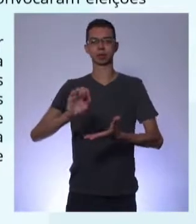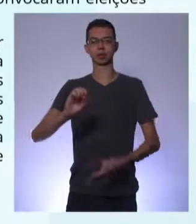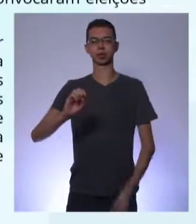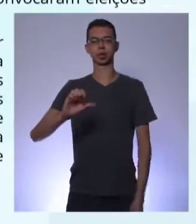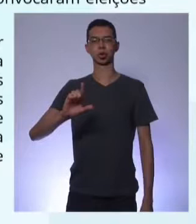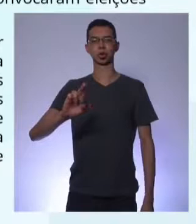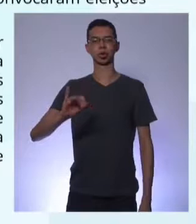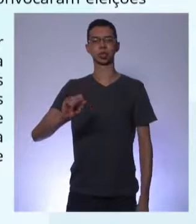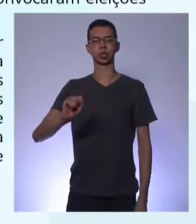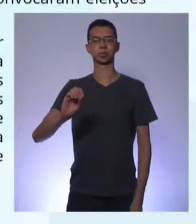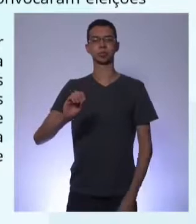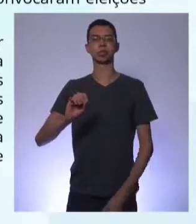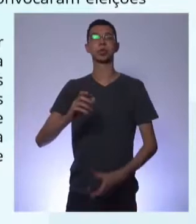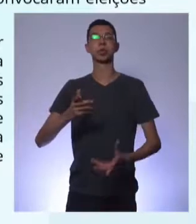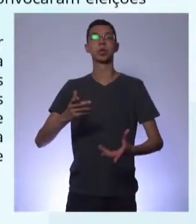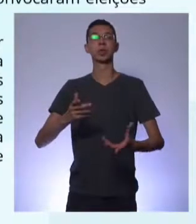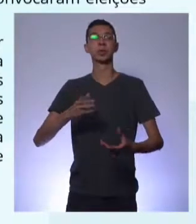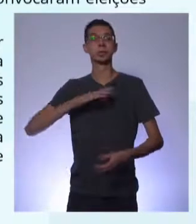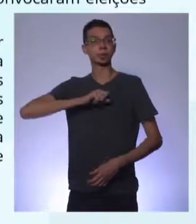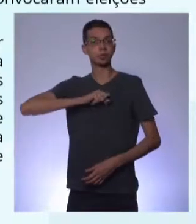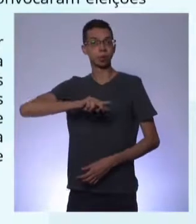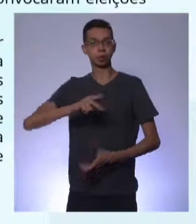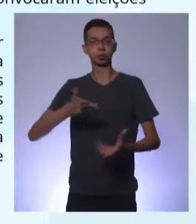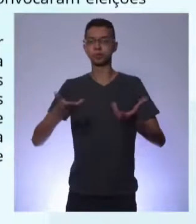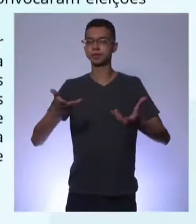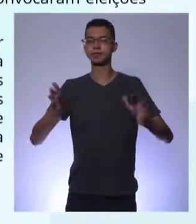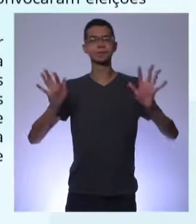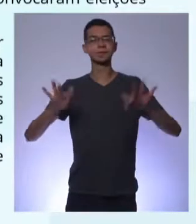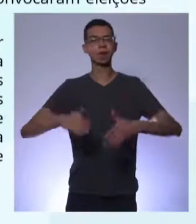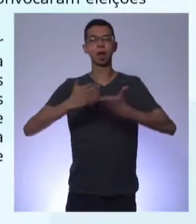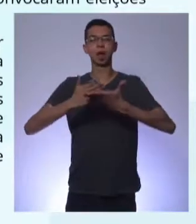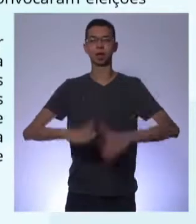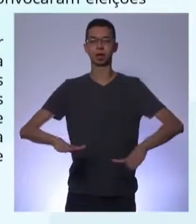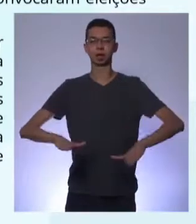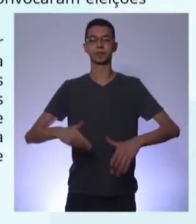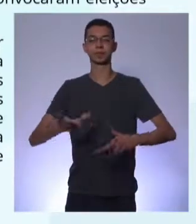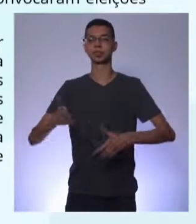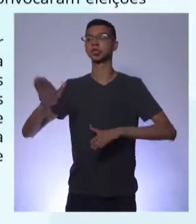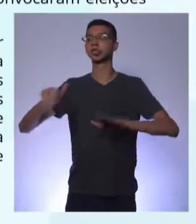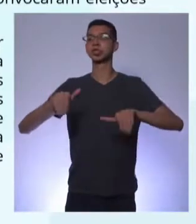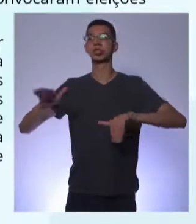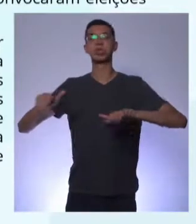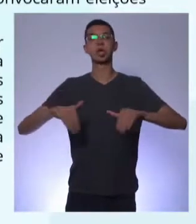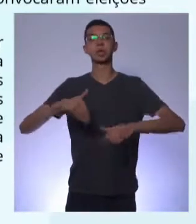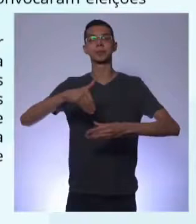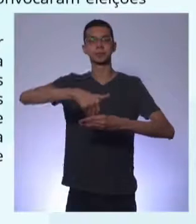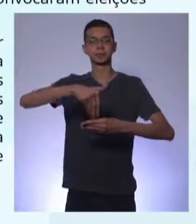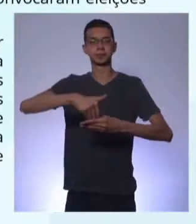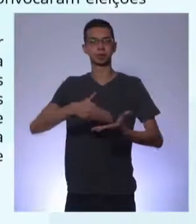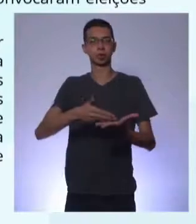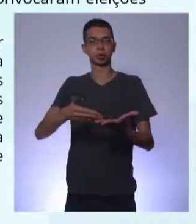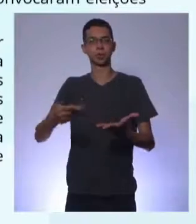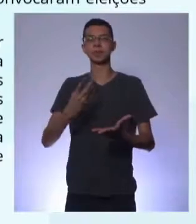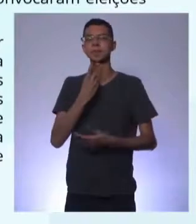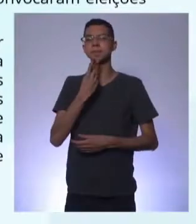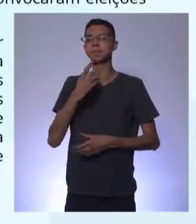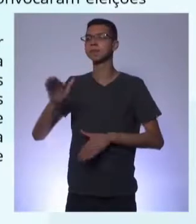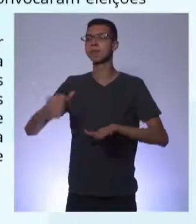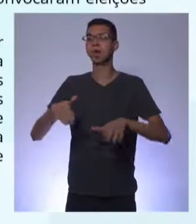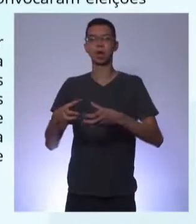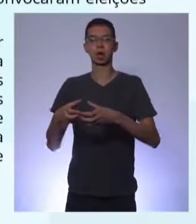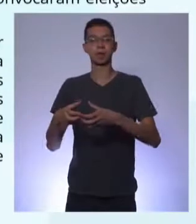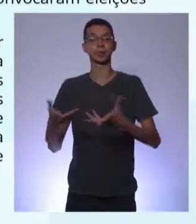Vitoriosos, os liberais criaram uma junta governativa e convocaram eleições para a formação do parlamento. Os